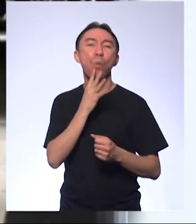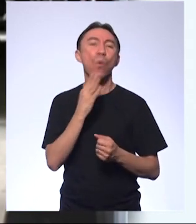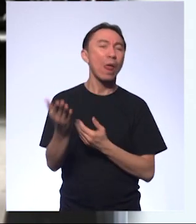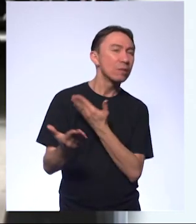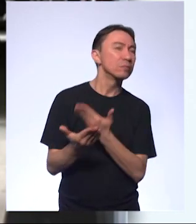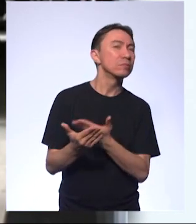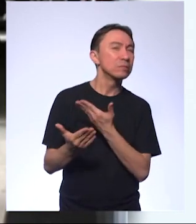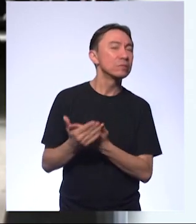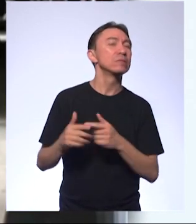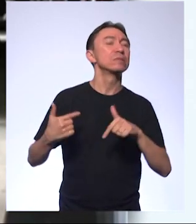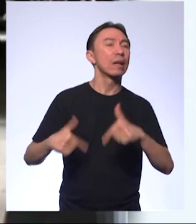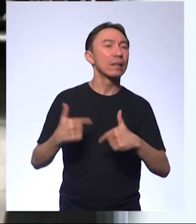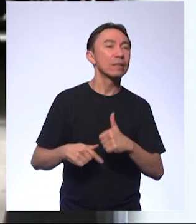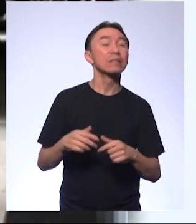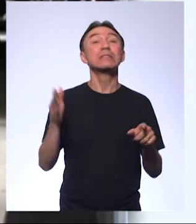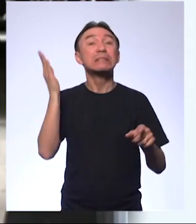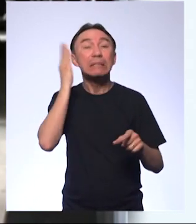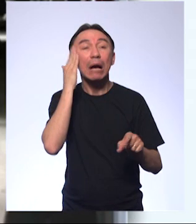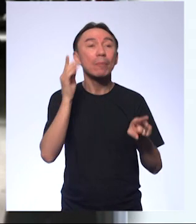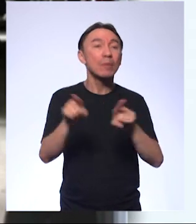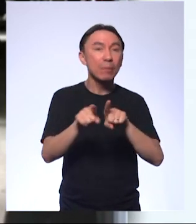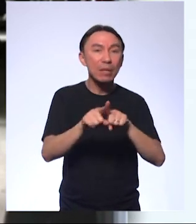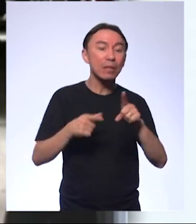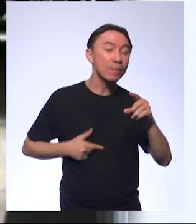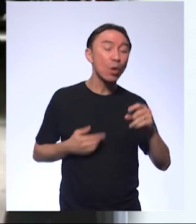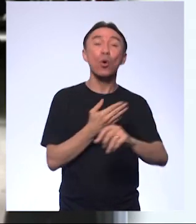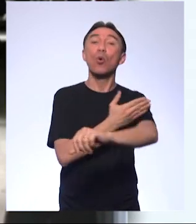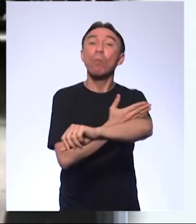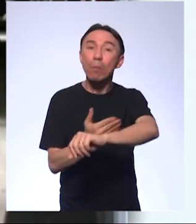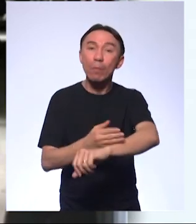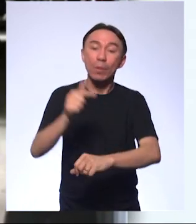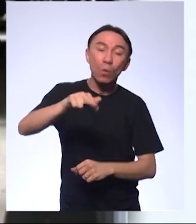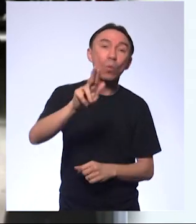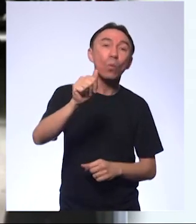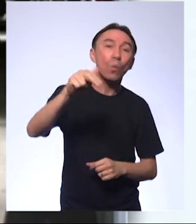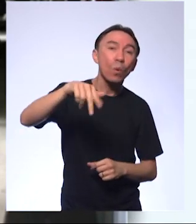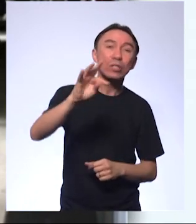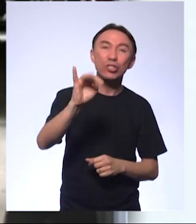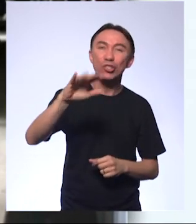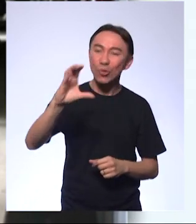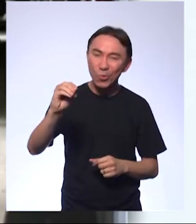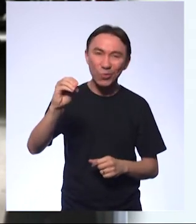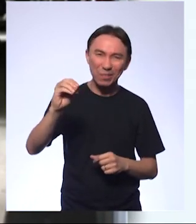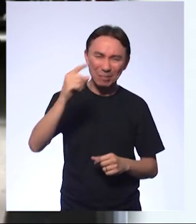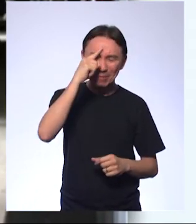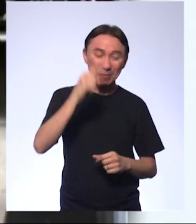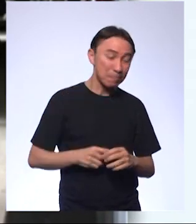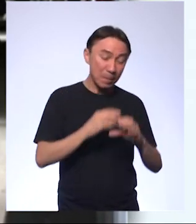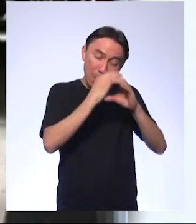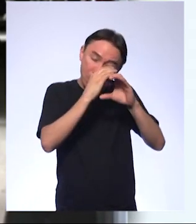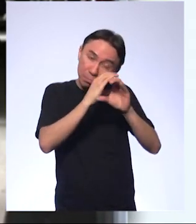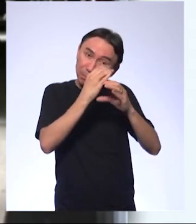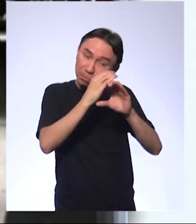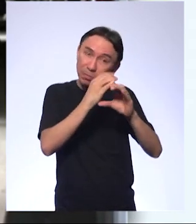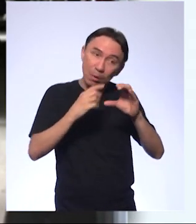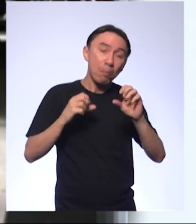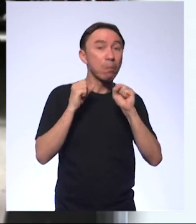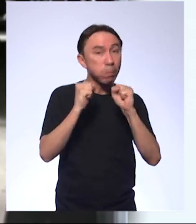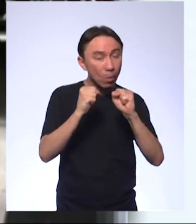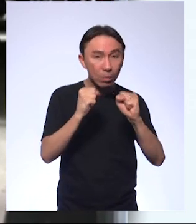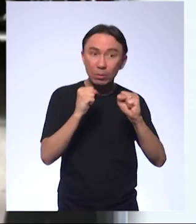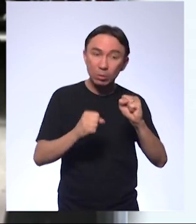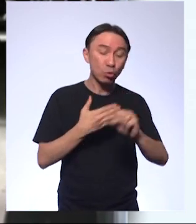agora. O Niels Bohr era esperto. Ele conhecia os trabalhos de Max Planck e Albert